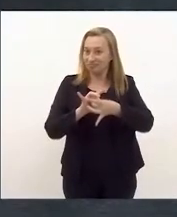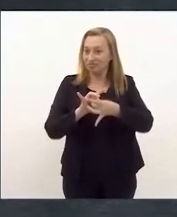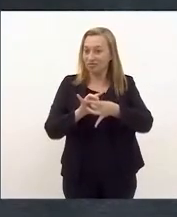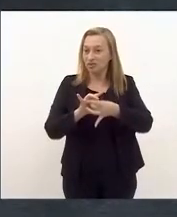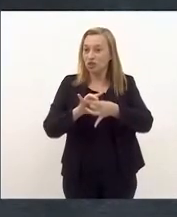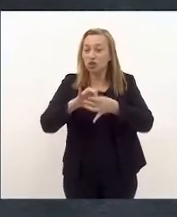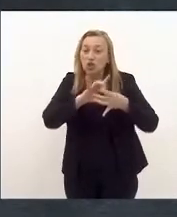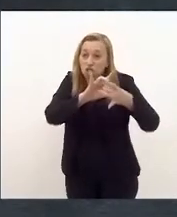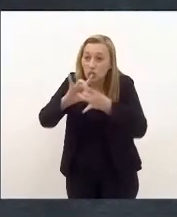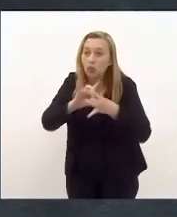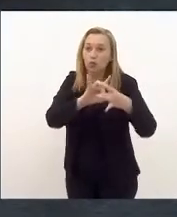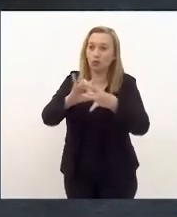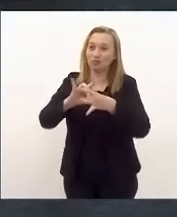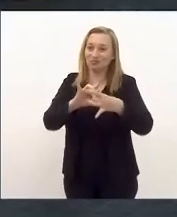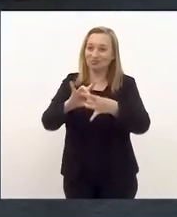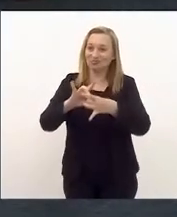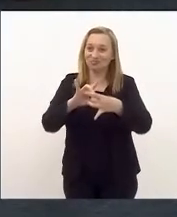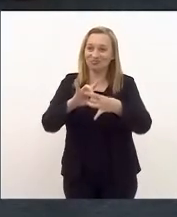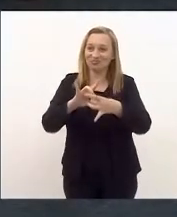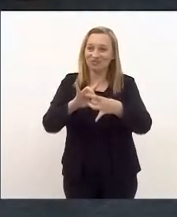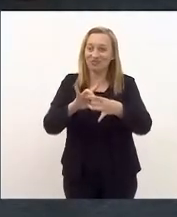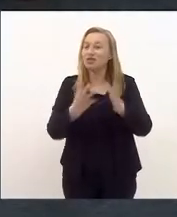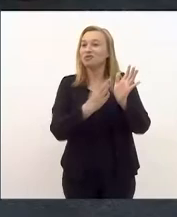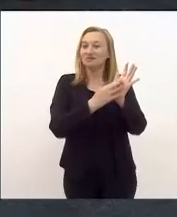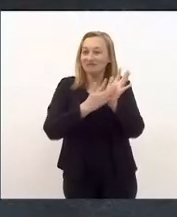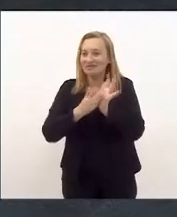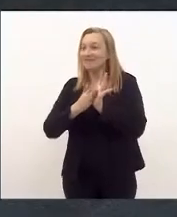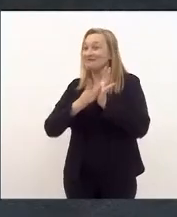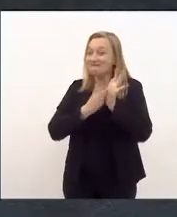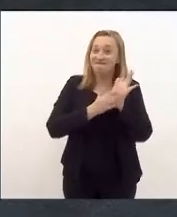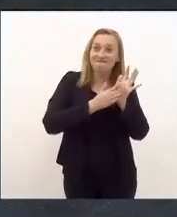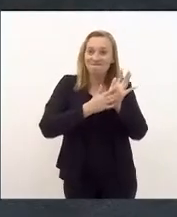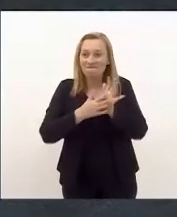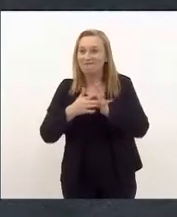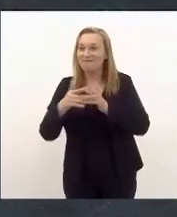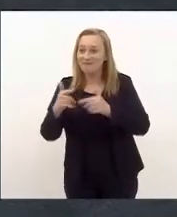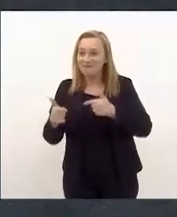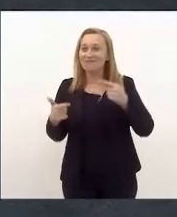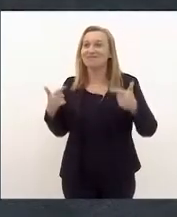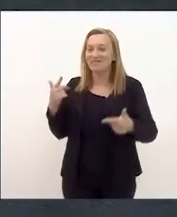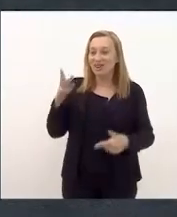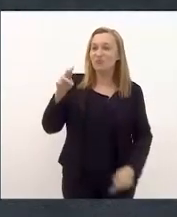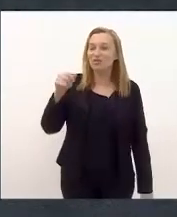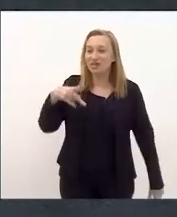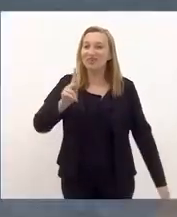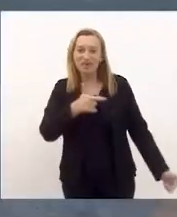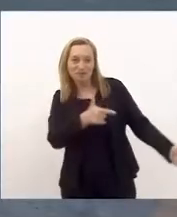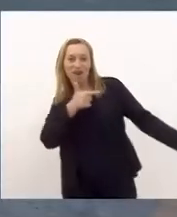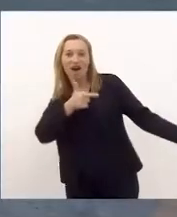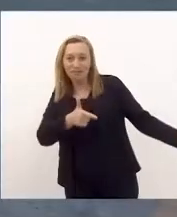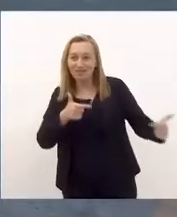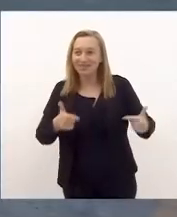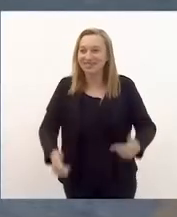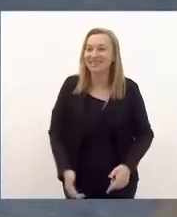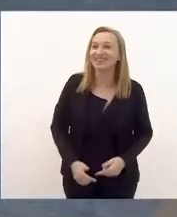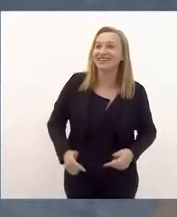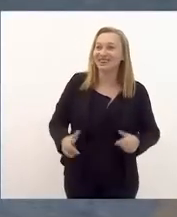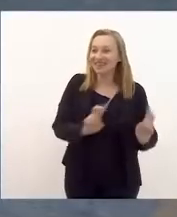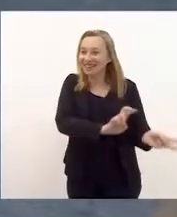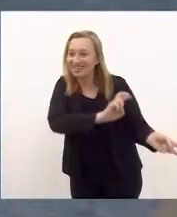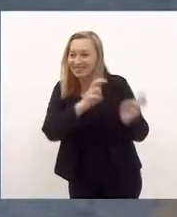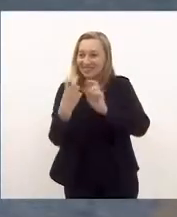une, interliga o samba, o funk, o hip-hop, né? A